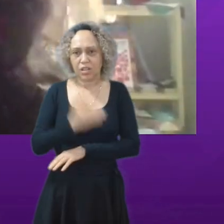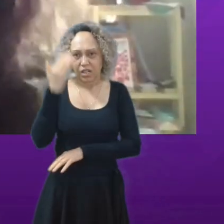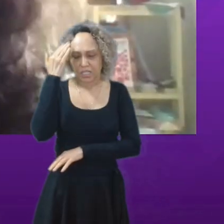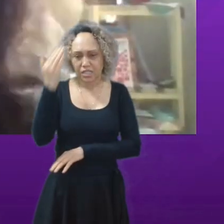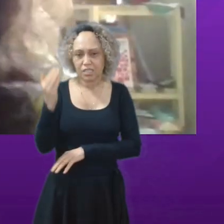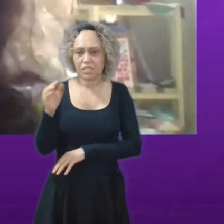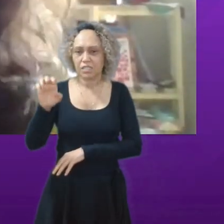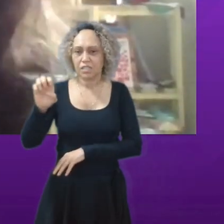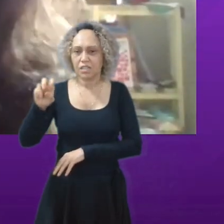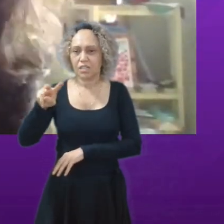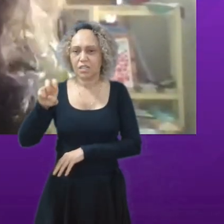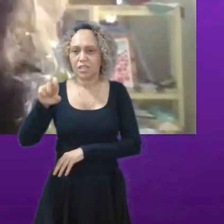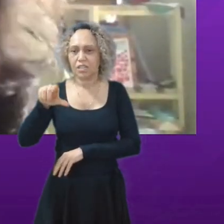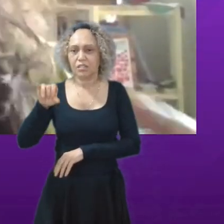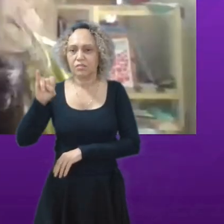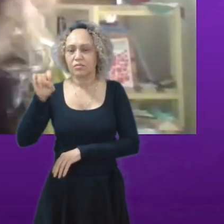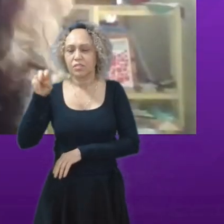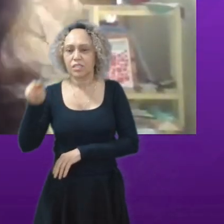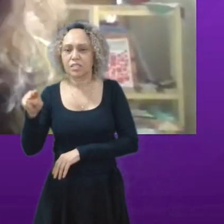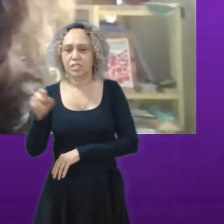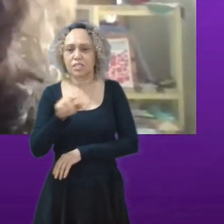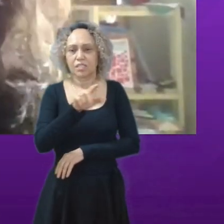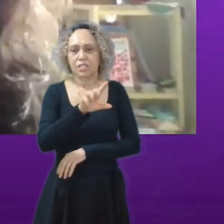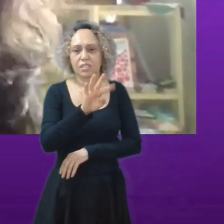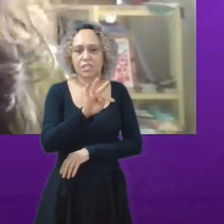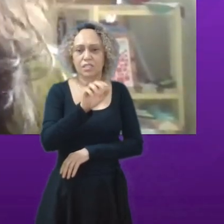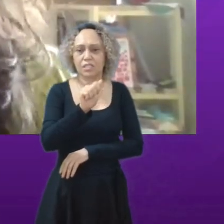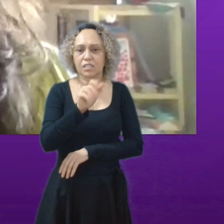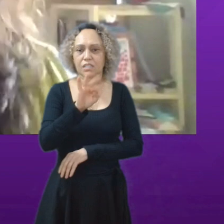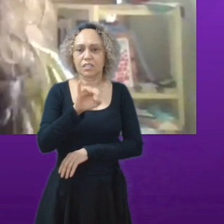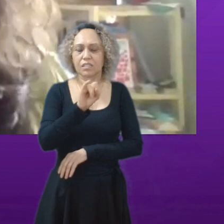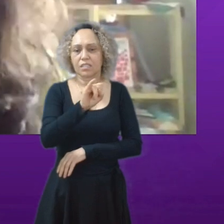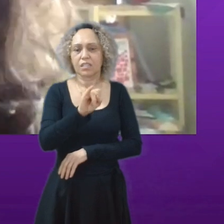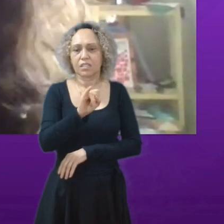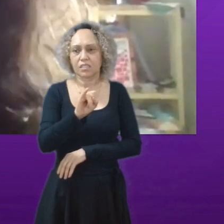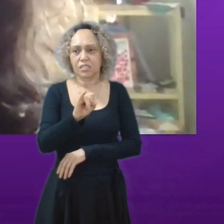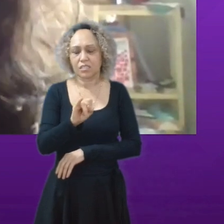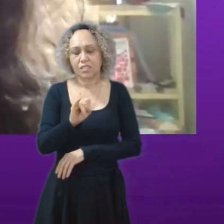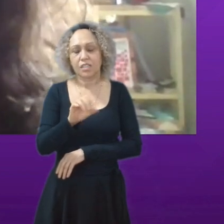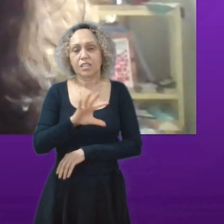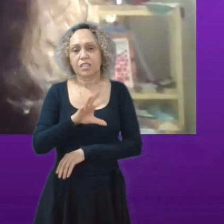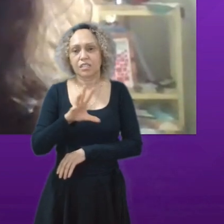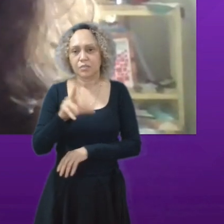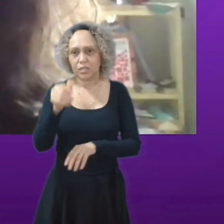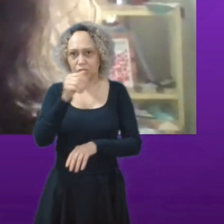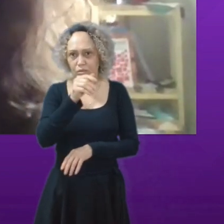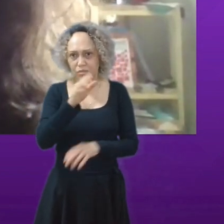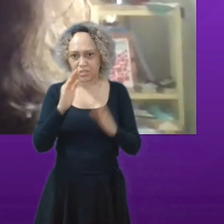Elas e todo mundo que nos assiste de casa ou de qualquer outro lugar. Até a próxima.